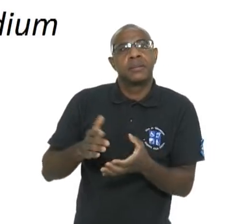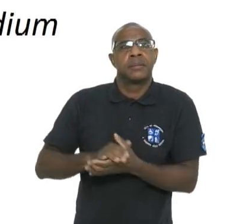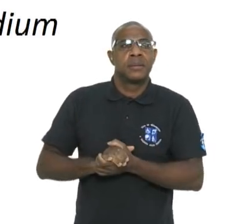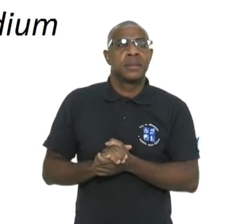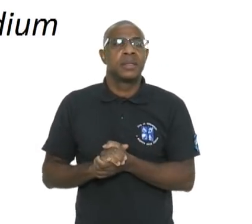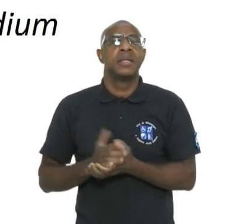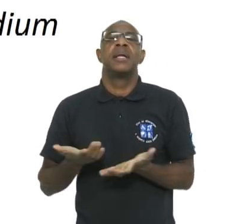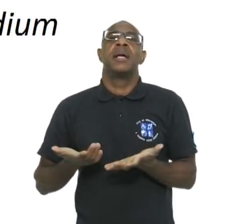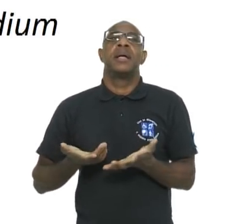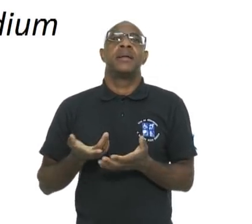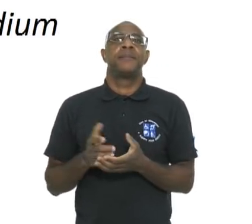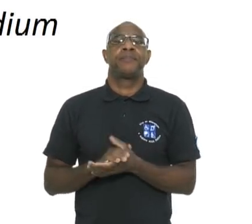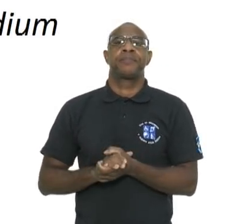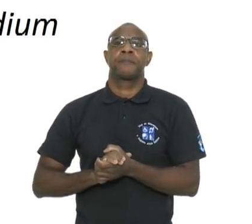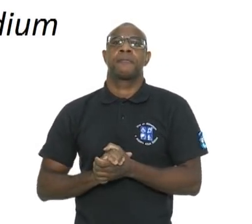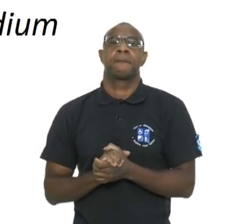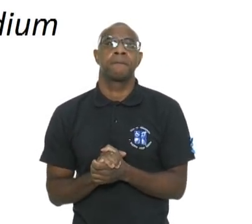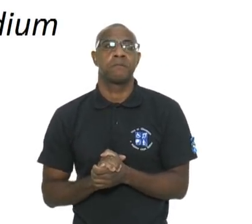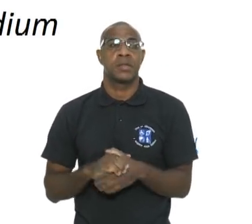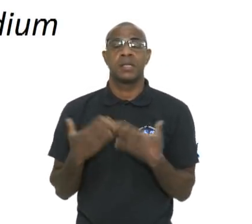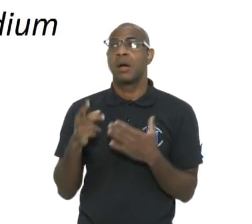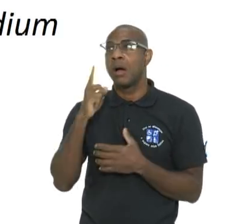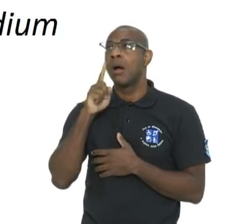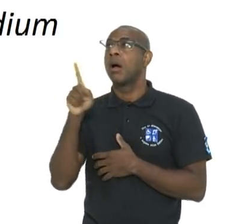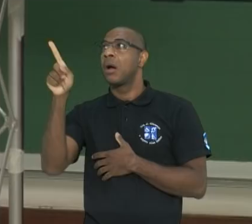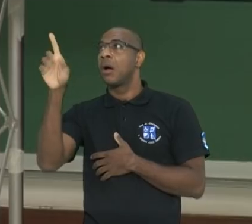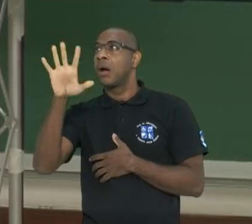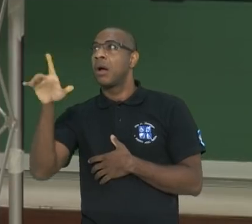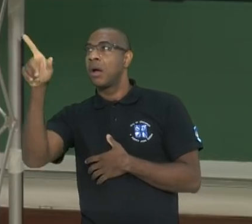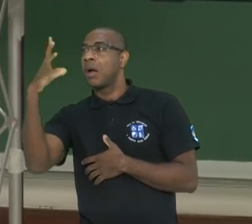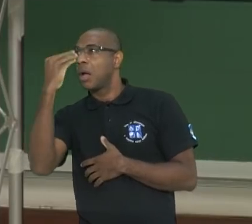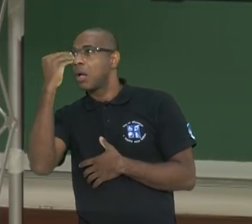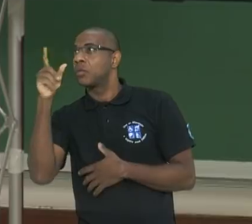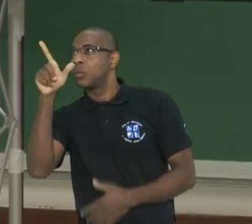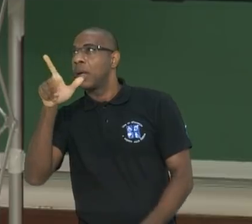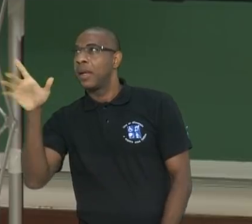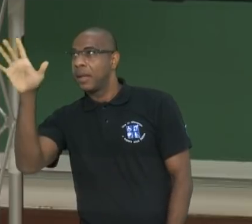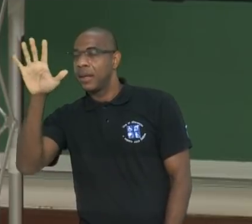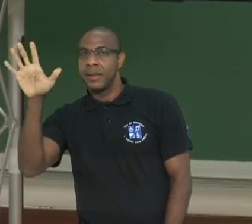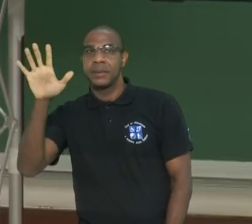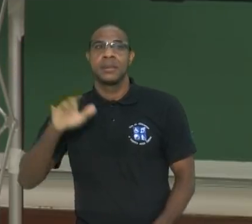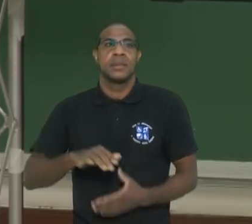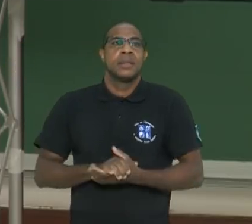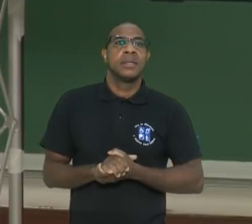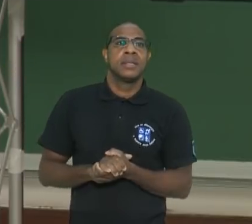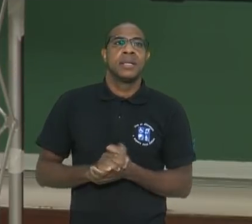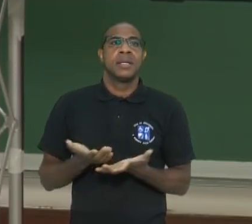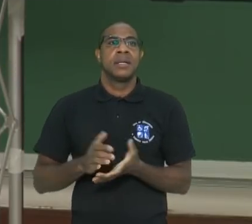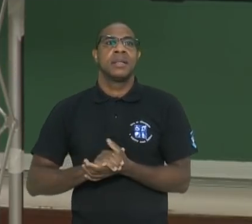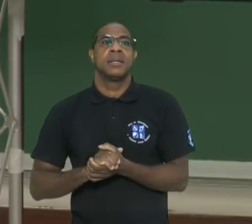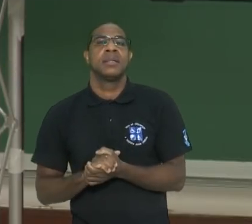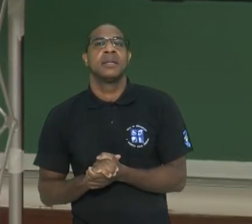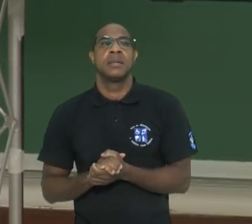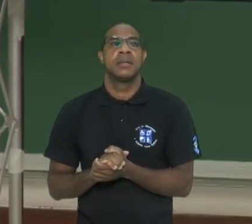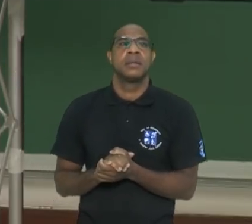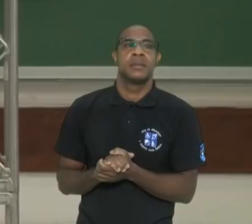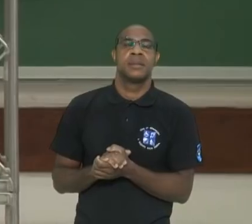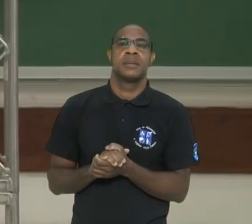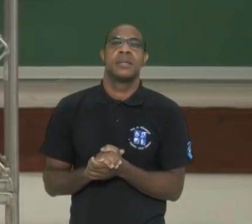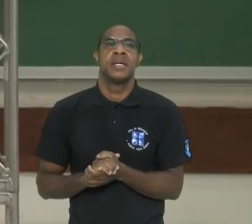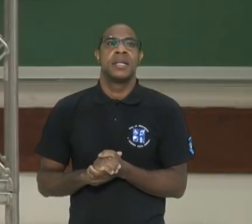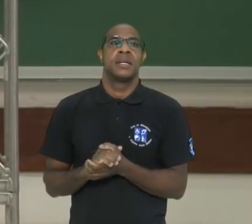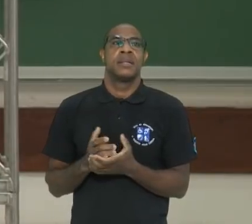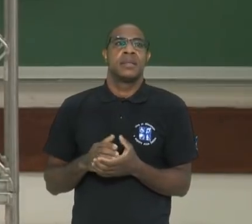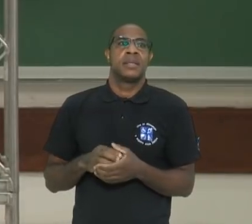doença de Chagas e malária, isso mesmo. Então, eu trouxe um desenho desses protozoários para a gente se acostumar um pouquinho com a carinha deles,